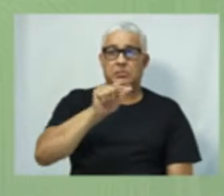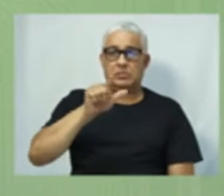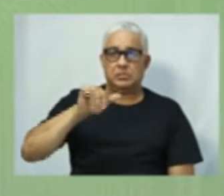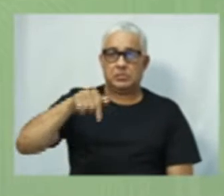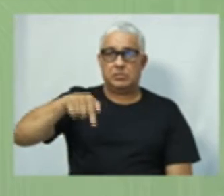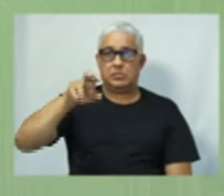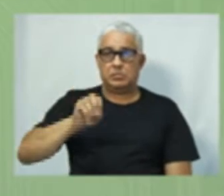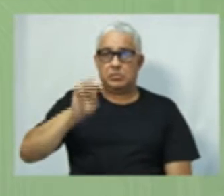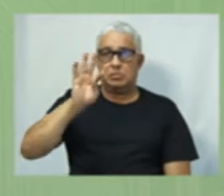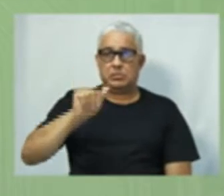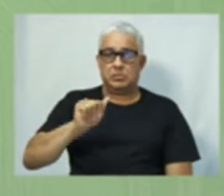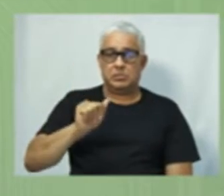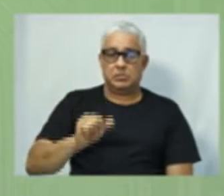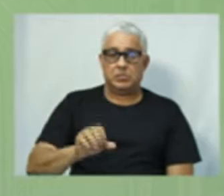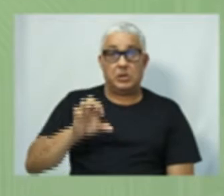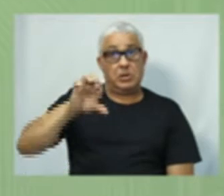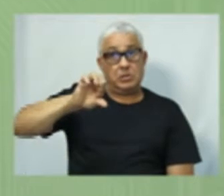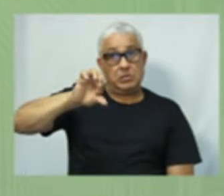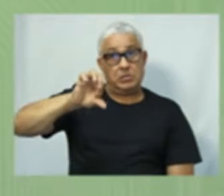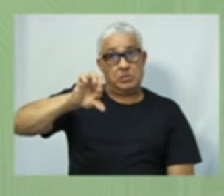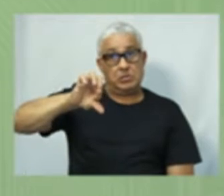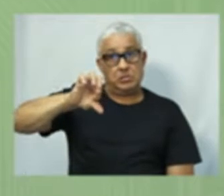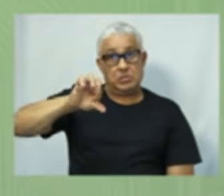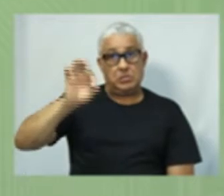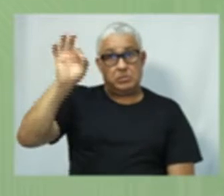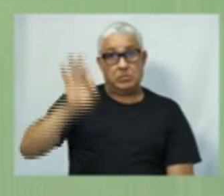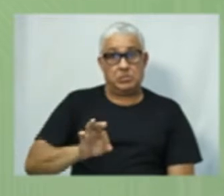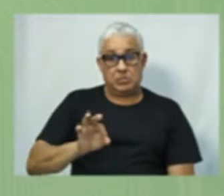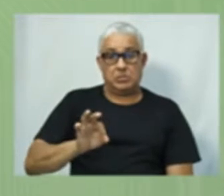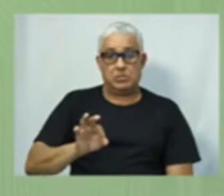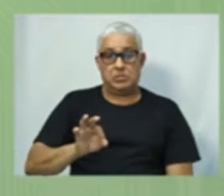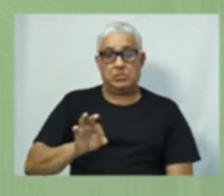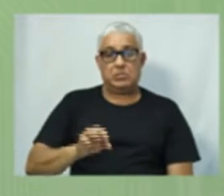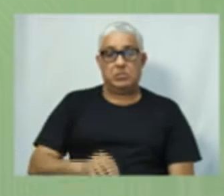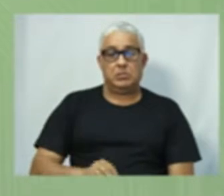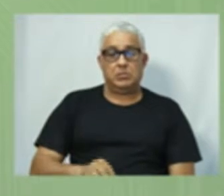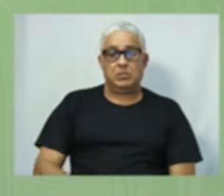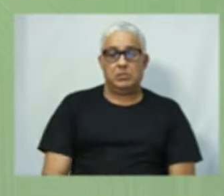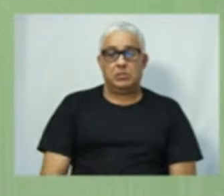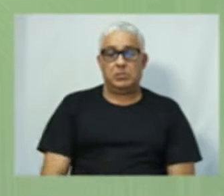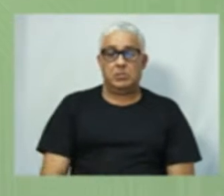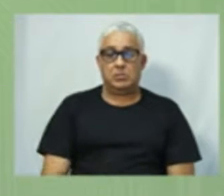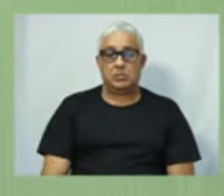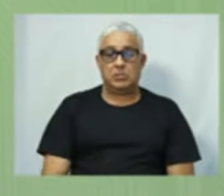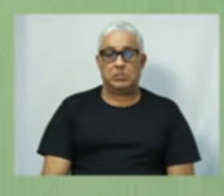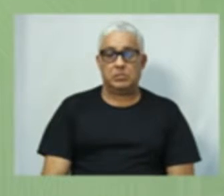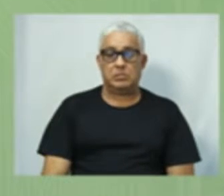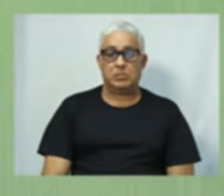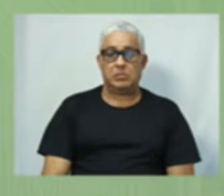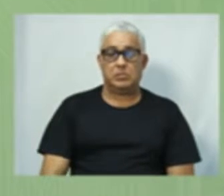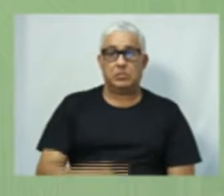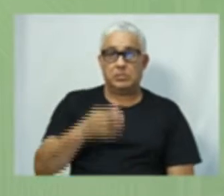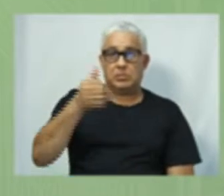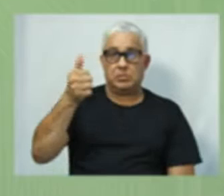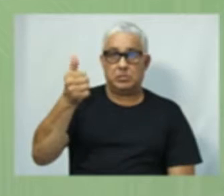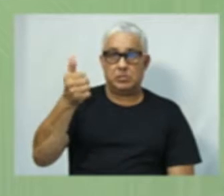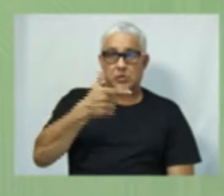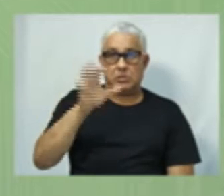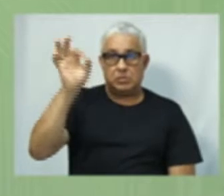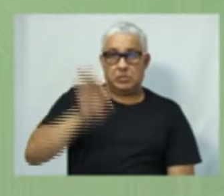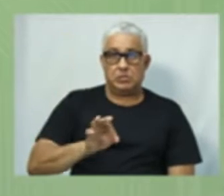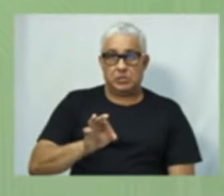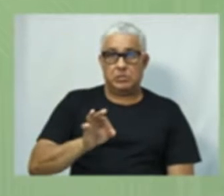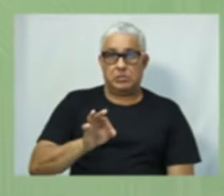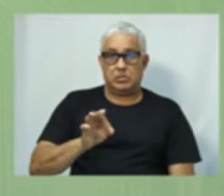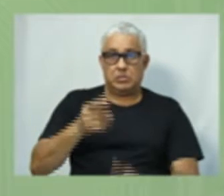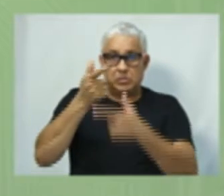A alíquota é 9% sobre 12% da base de cálculo. Tem como simplificar? Tem sim, professor. Olha como eu vou